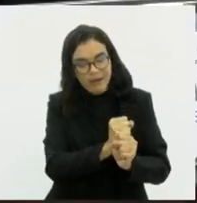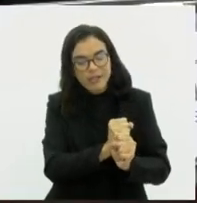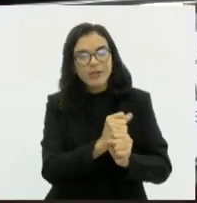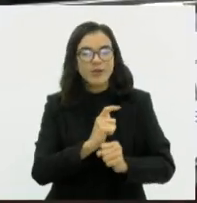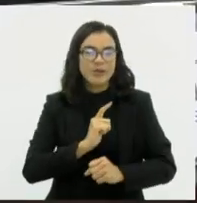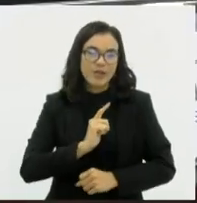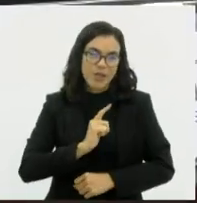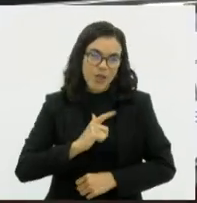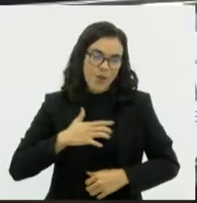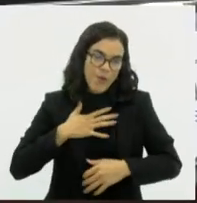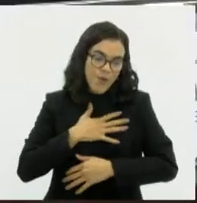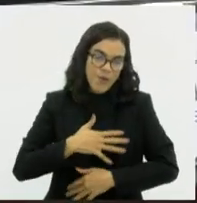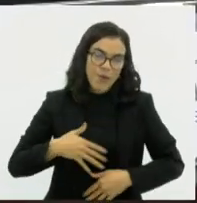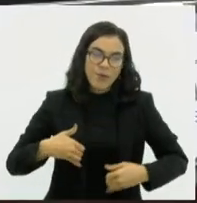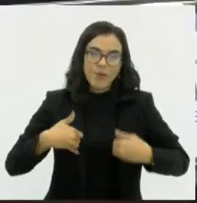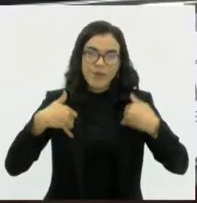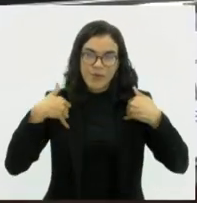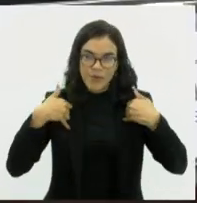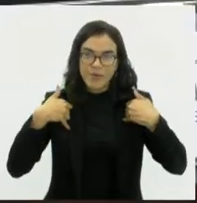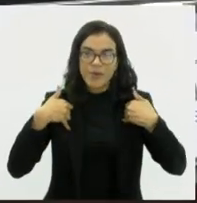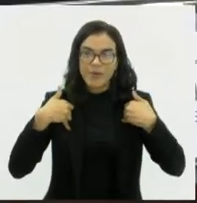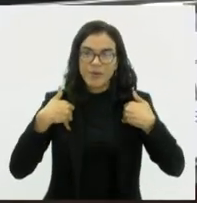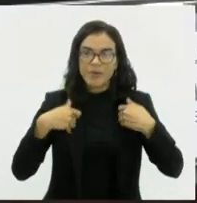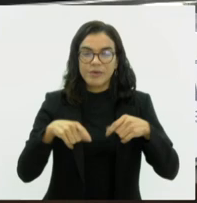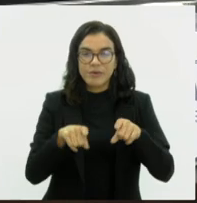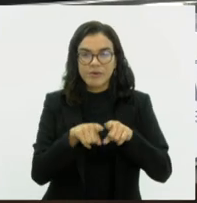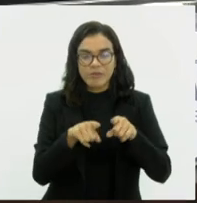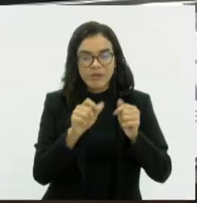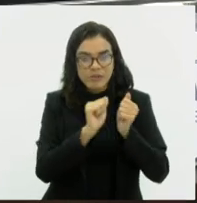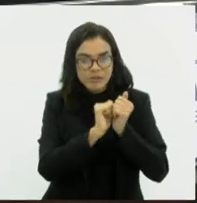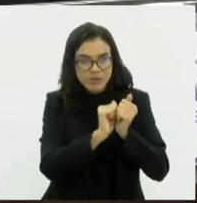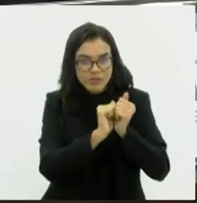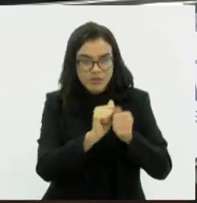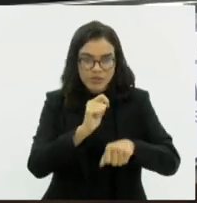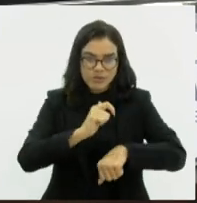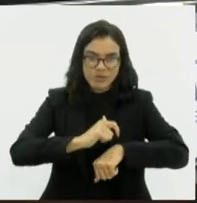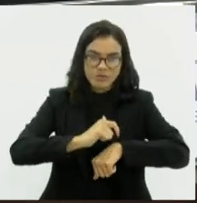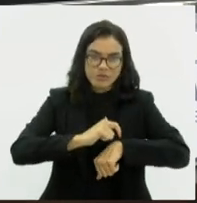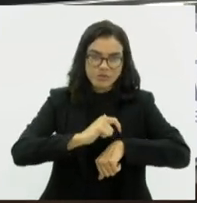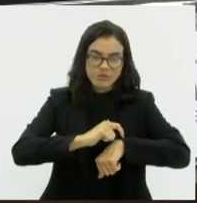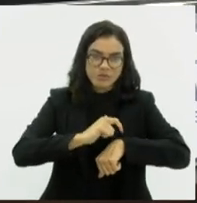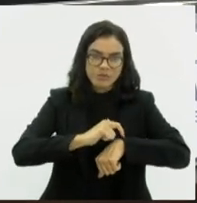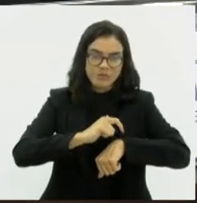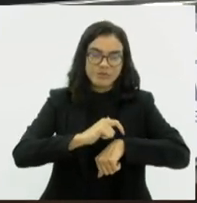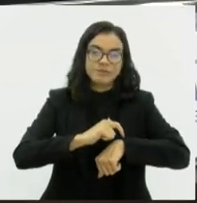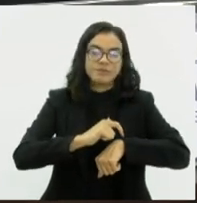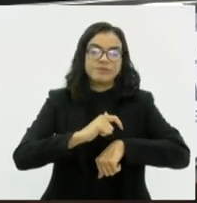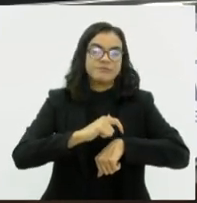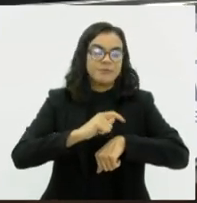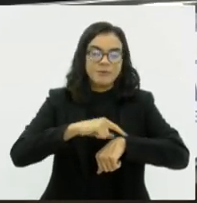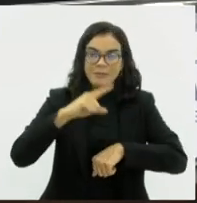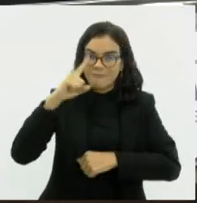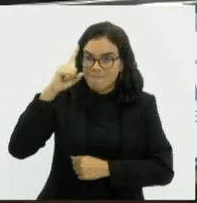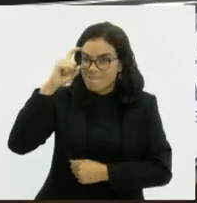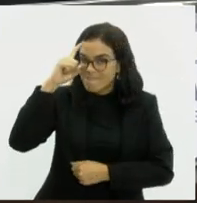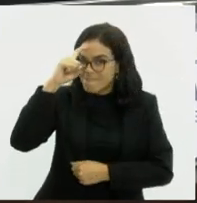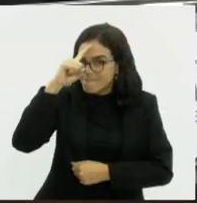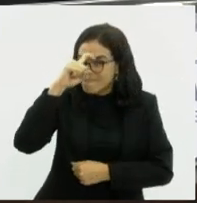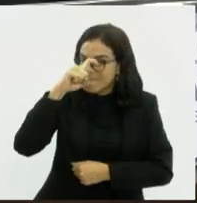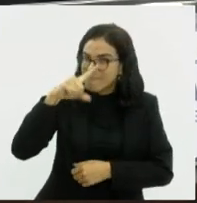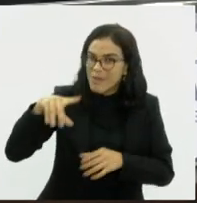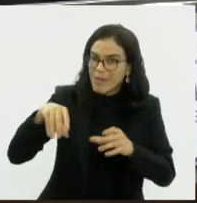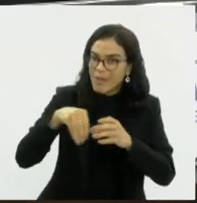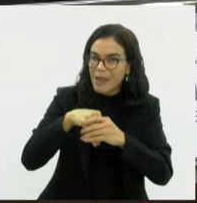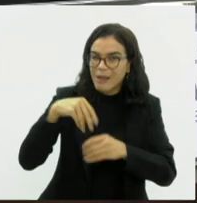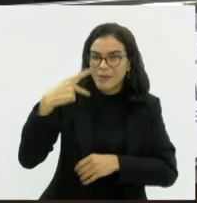honra de ser amigo dele e de estarmos juntos em muitos momentos difíceis, muitos momentos da política, e